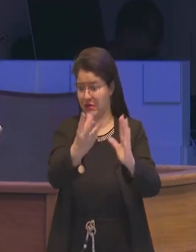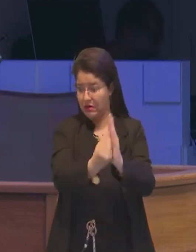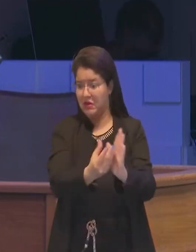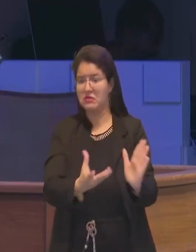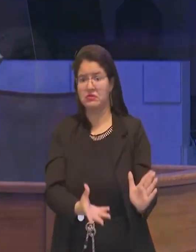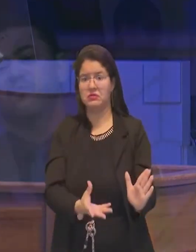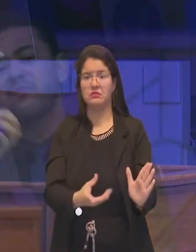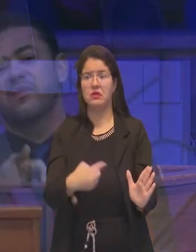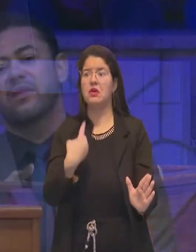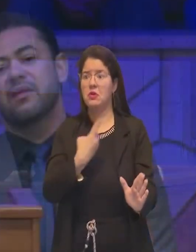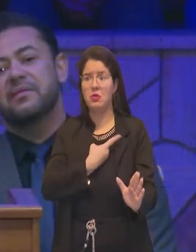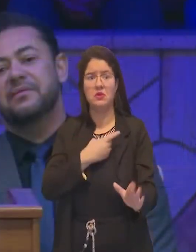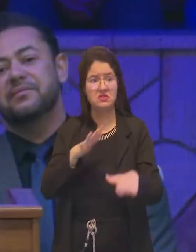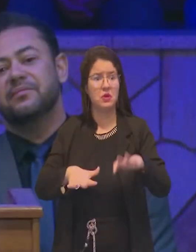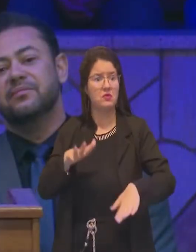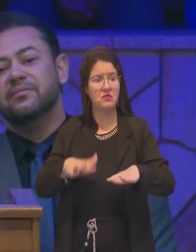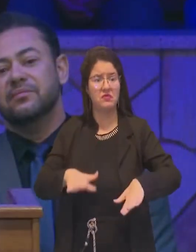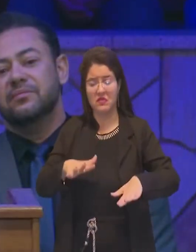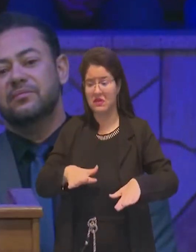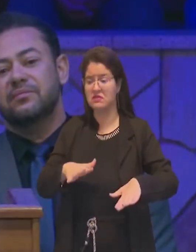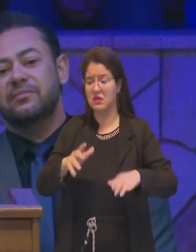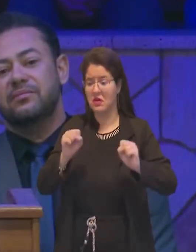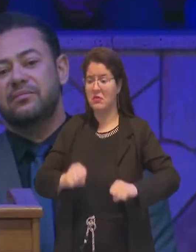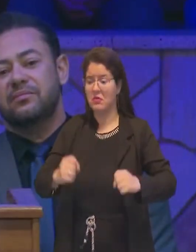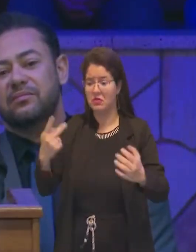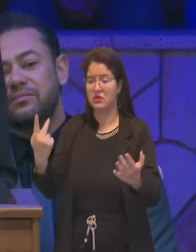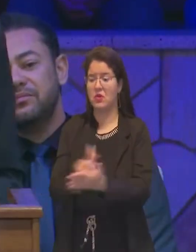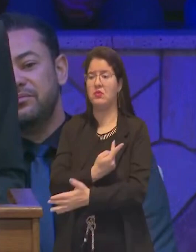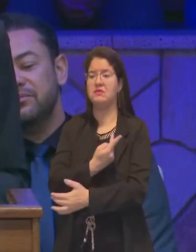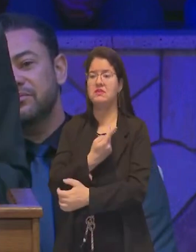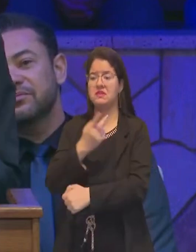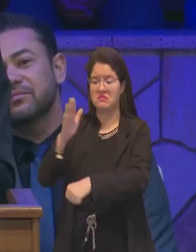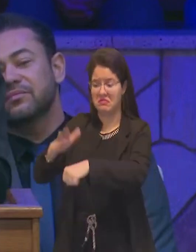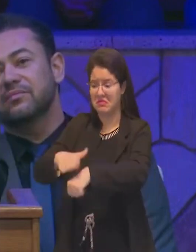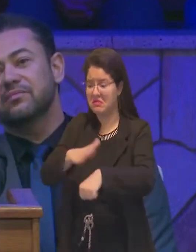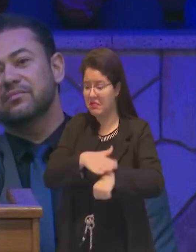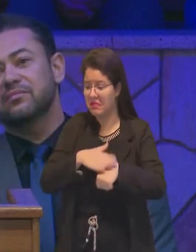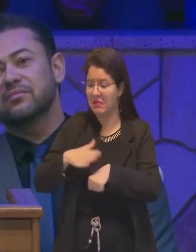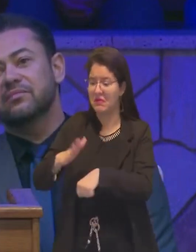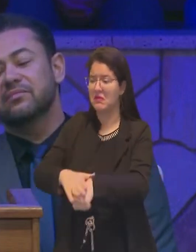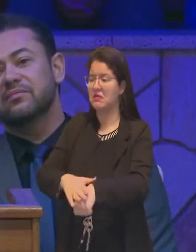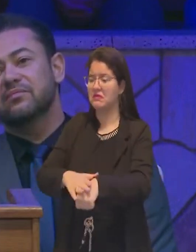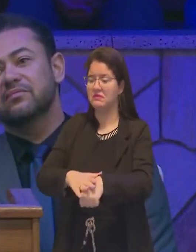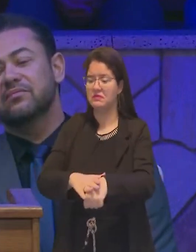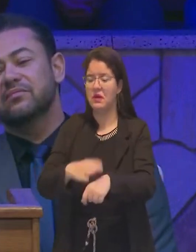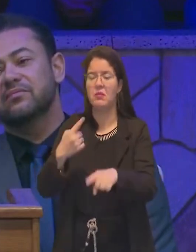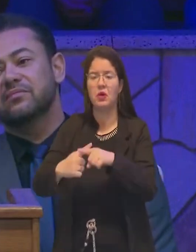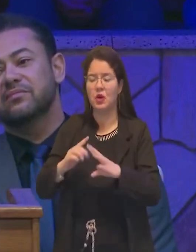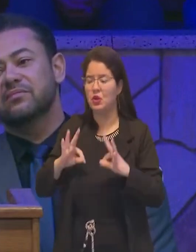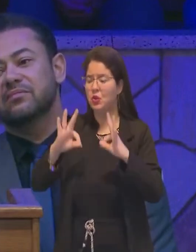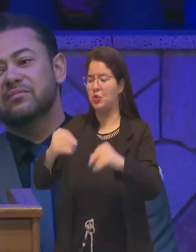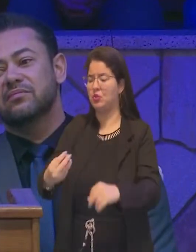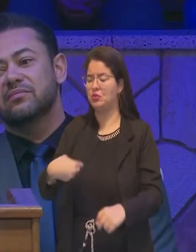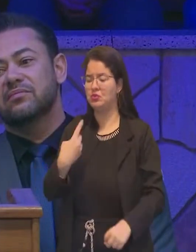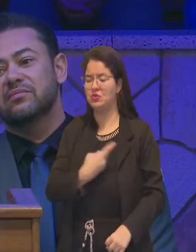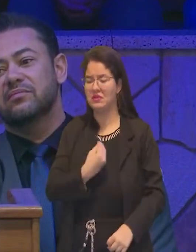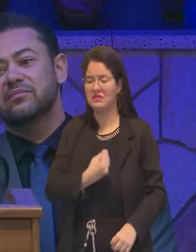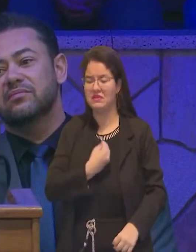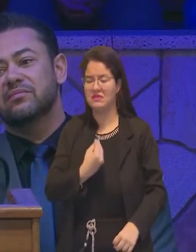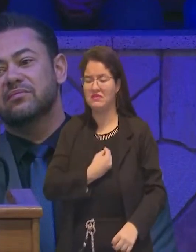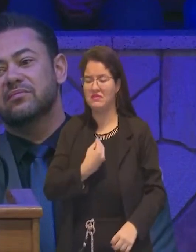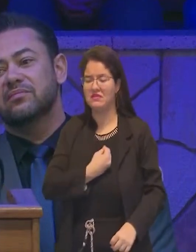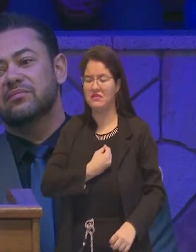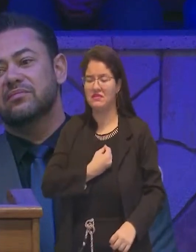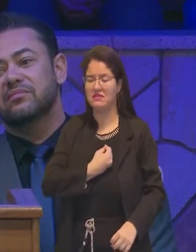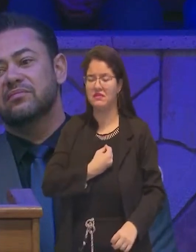praticar as mesmas ações vazias, ainda mais hoje em dia, em que tudo em nossas vidas é sobre ver e